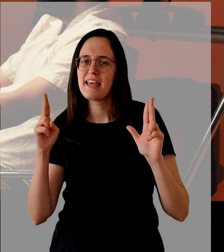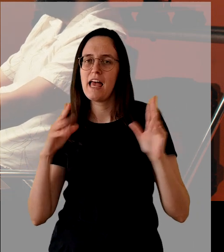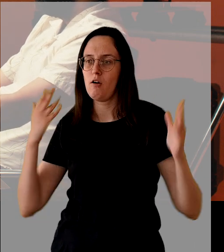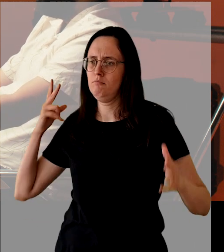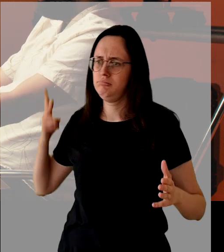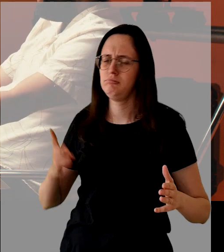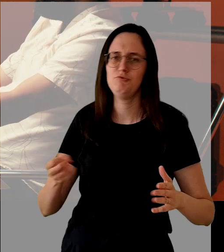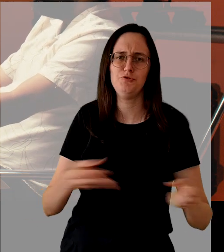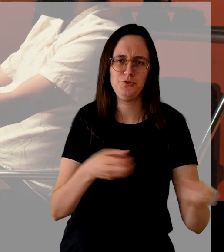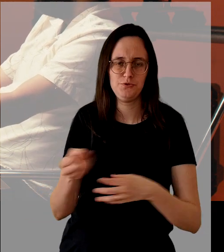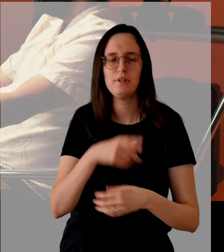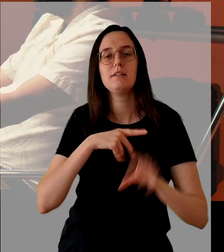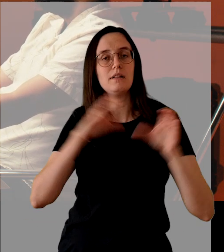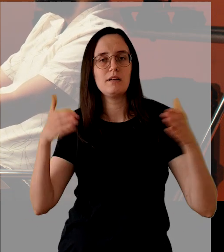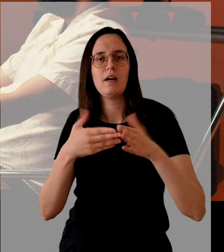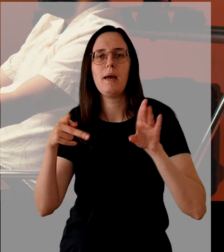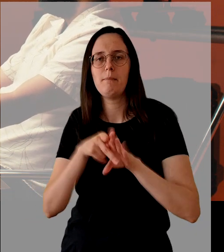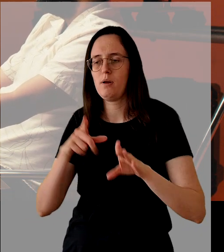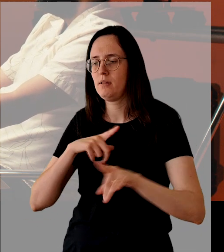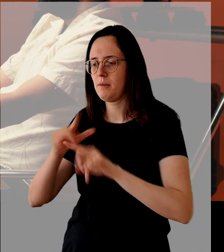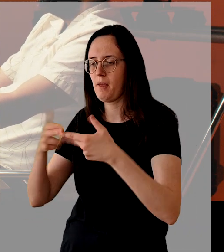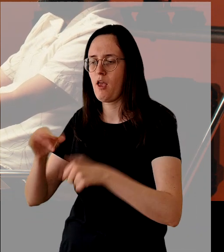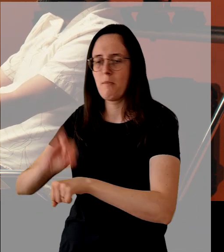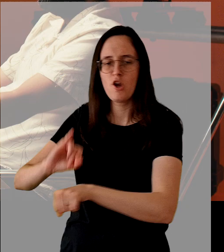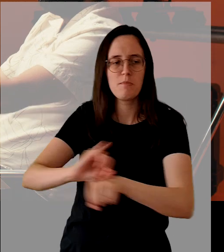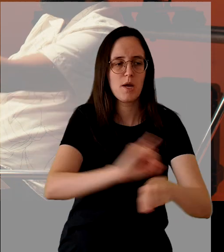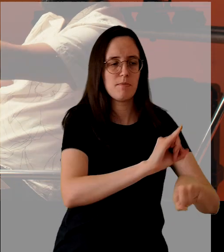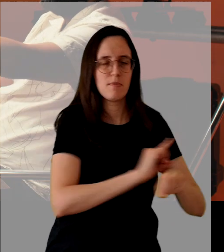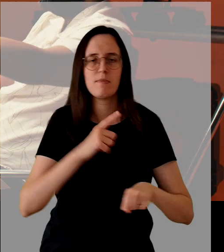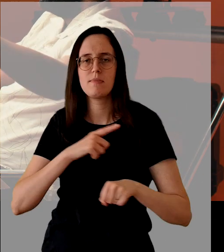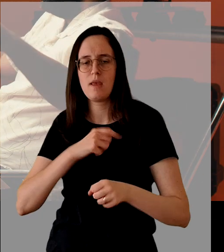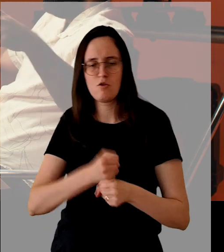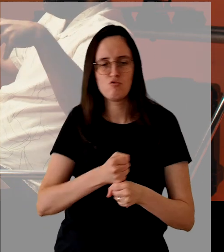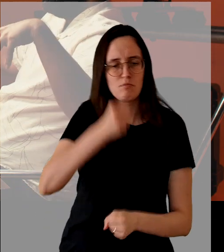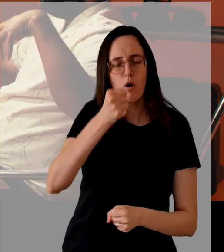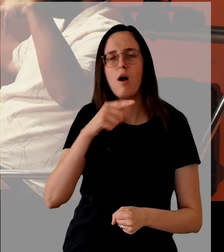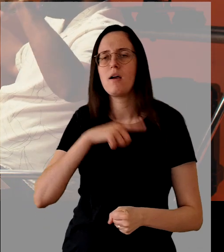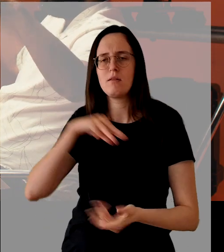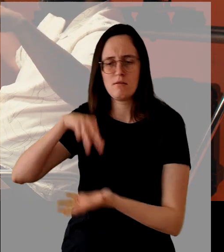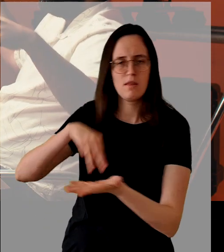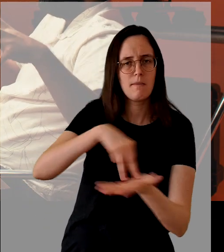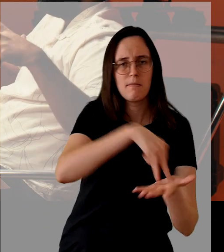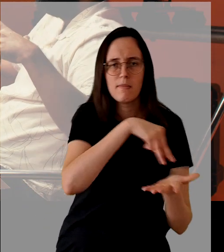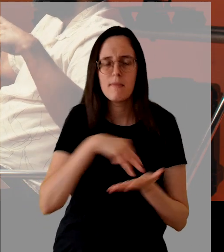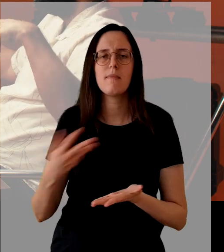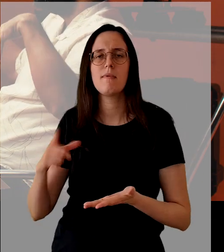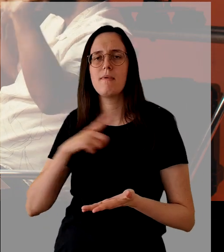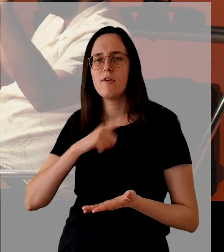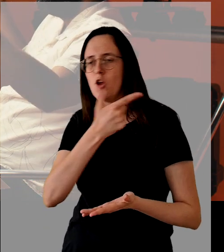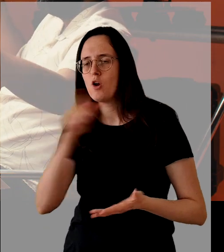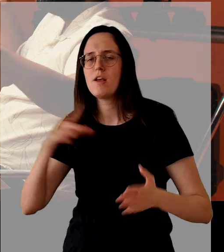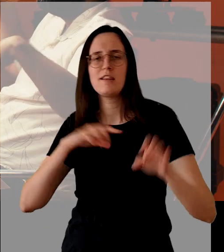Agora. Daí ainda tem a equipe de maquinaria, né? Que faz toda a parte de suporte, tripés, Traquitanas.